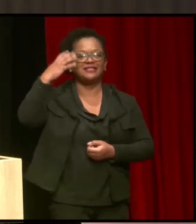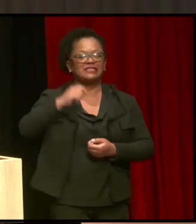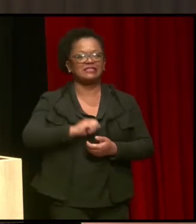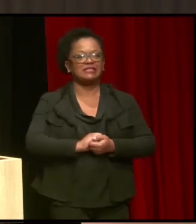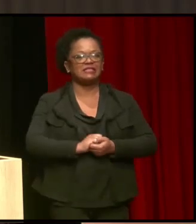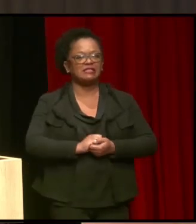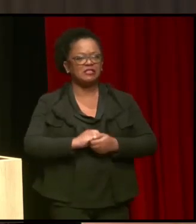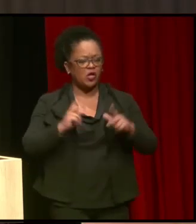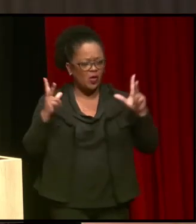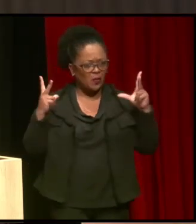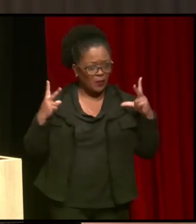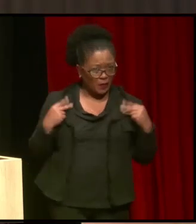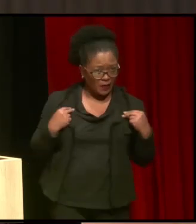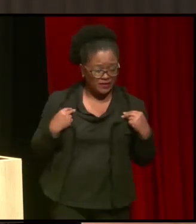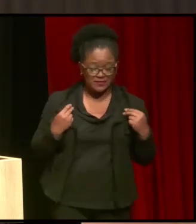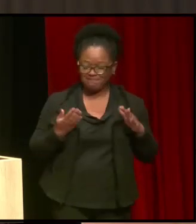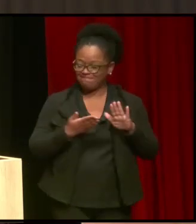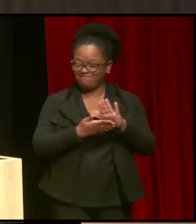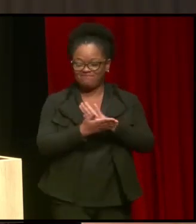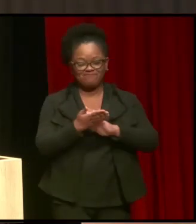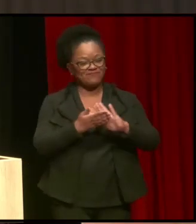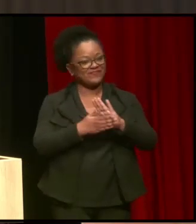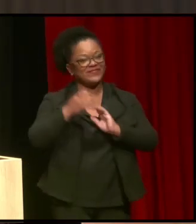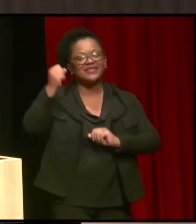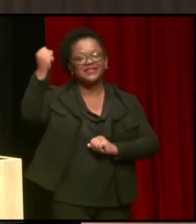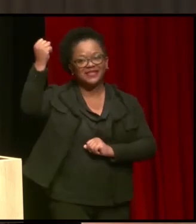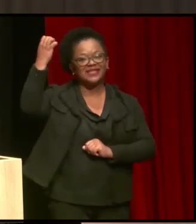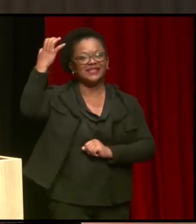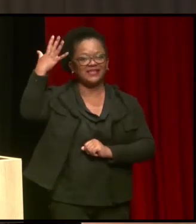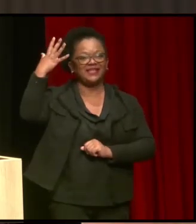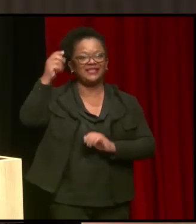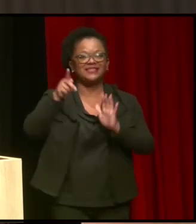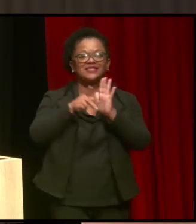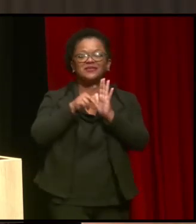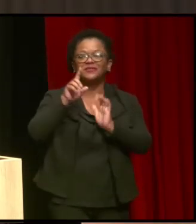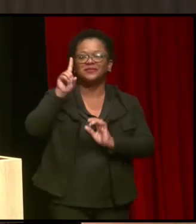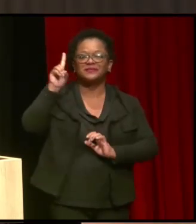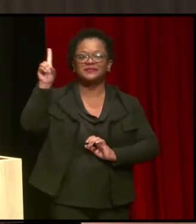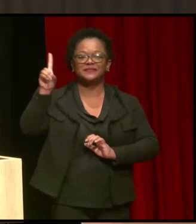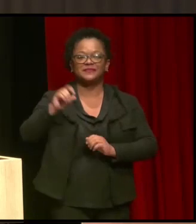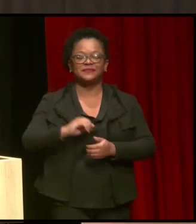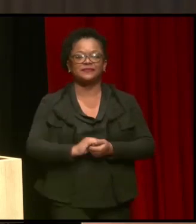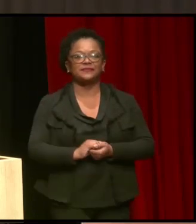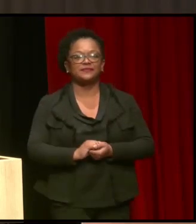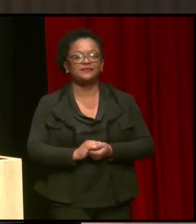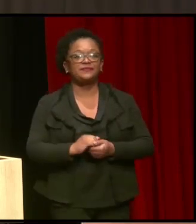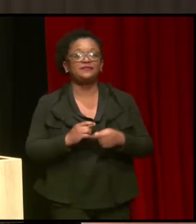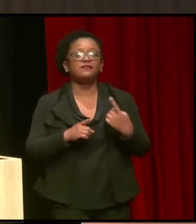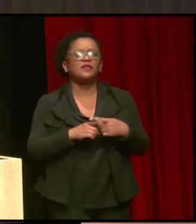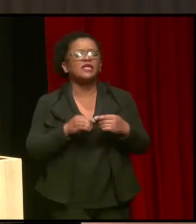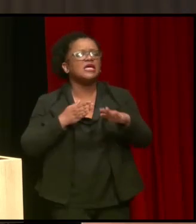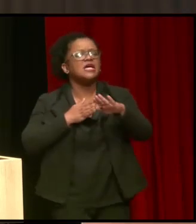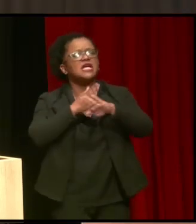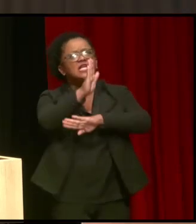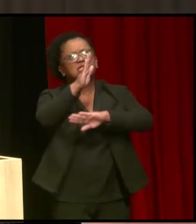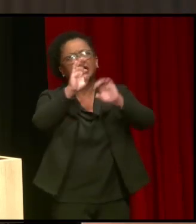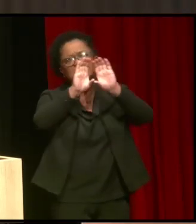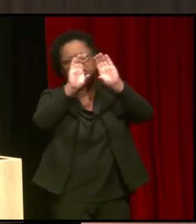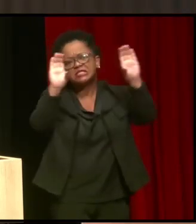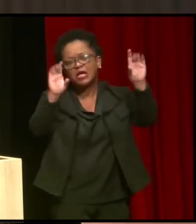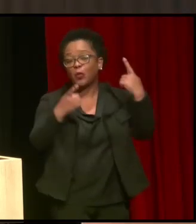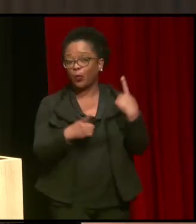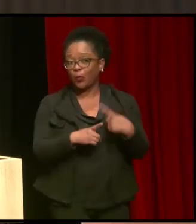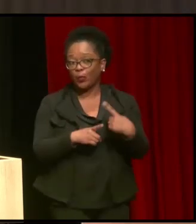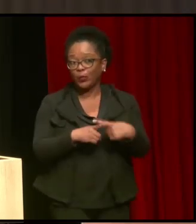mérito. Então, quem entrar no céu vai lá por quê? Porque Jesus morreu pelos seus pecados